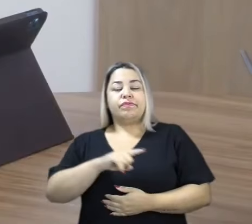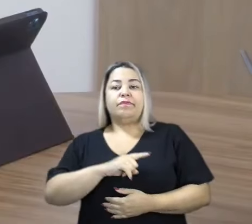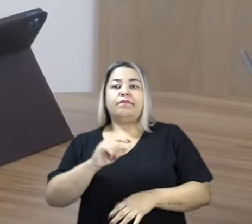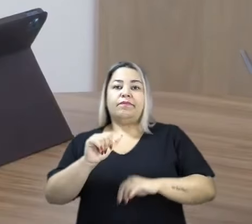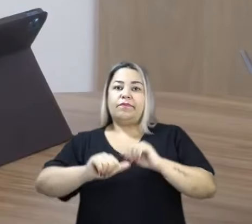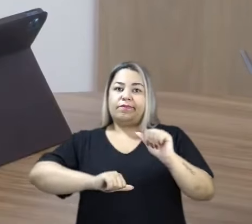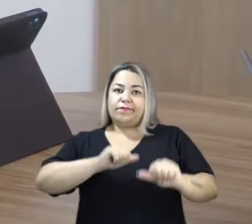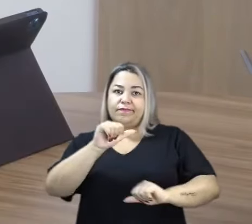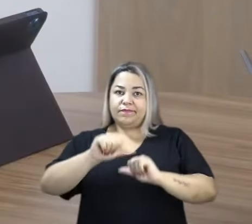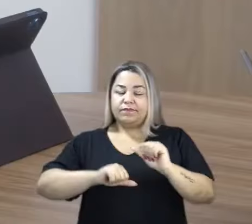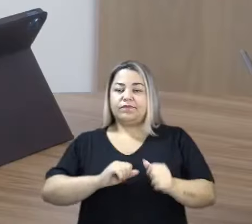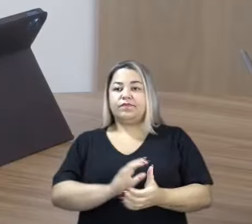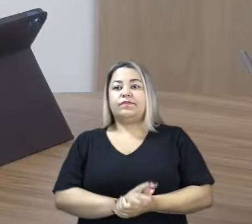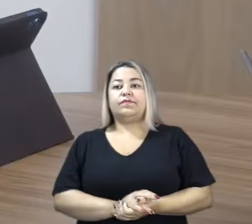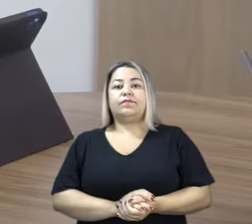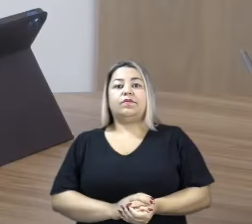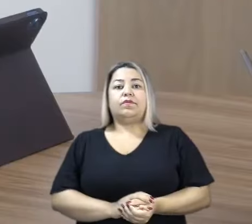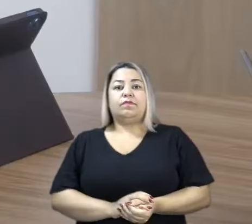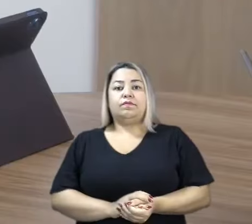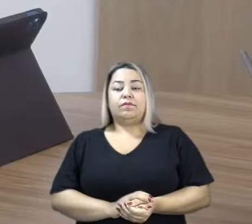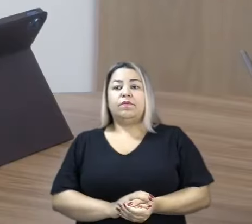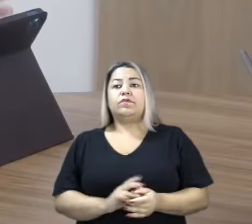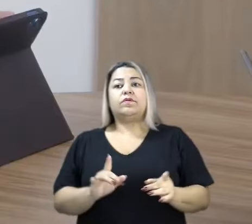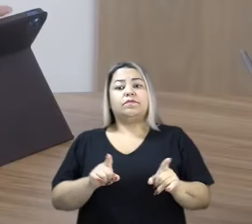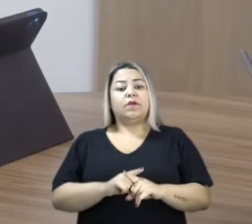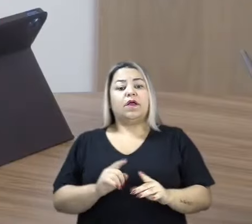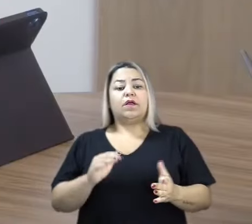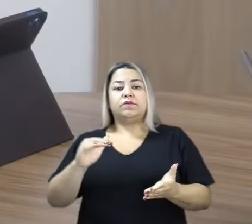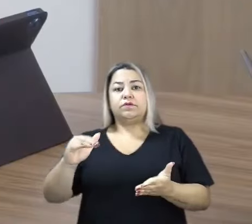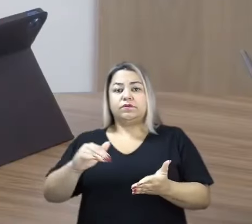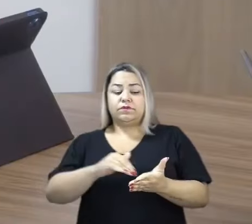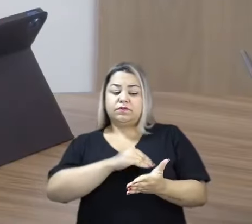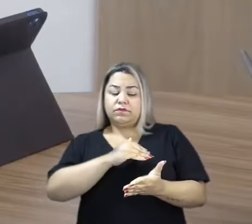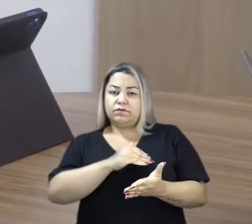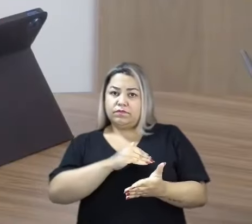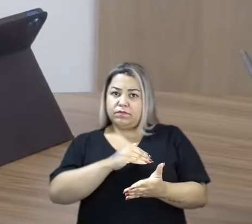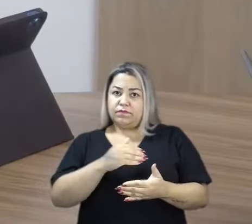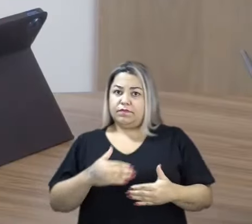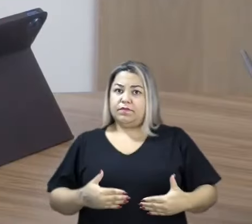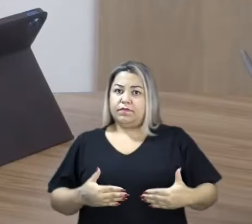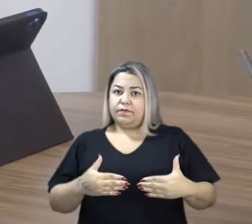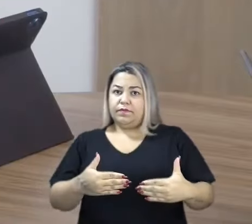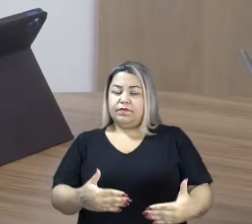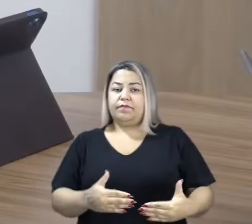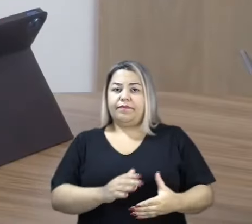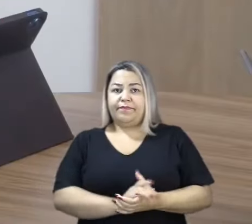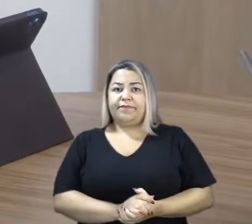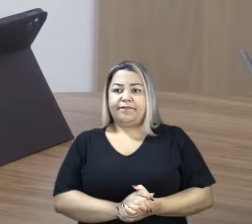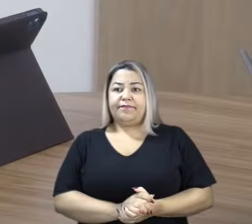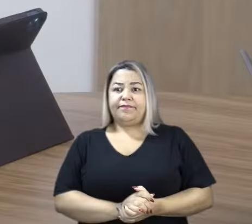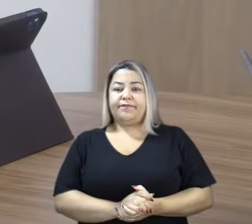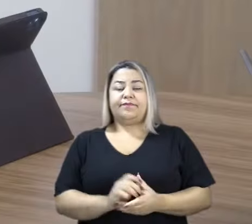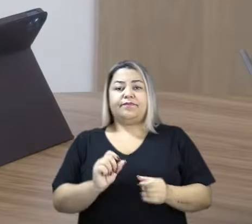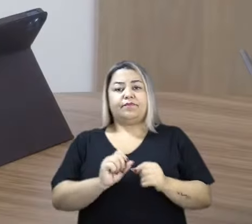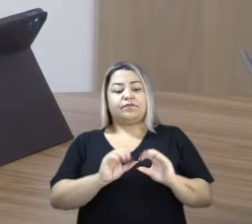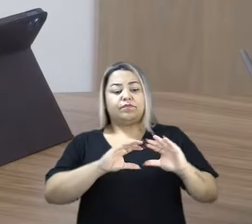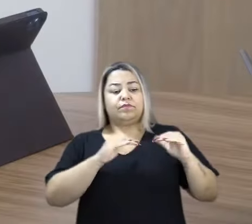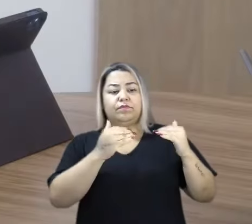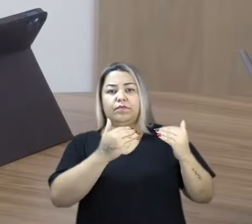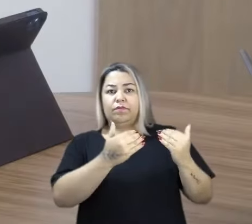reestruturação, status de secretaria para ministério, cria conselho, né, faz